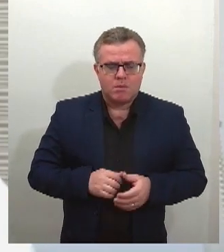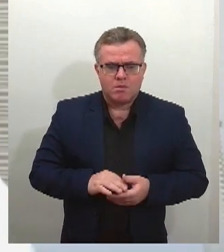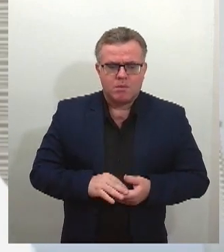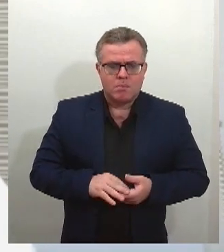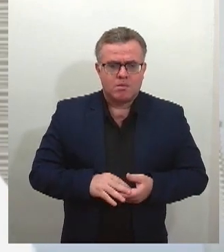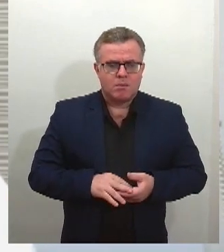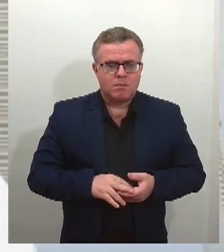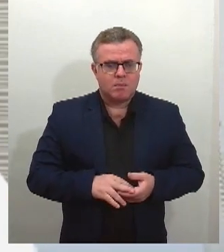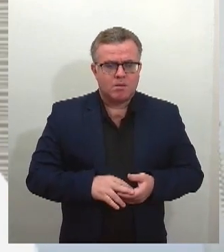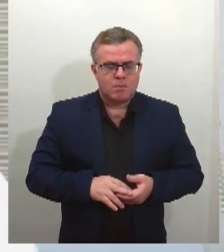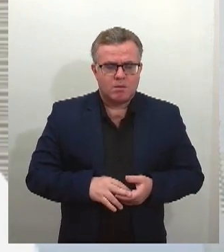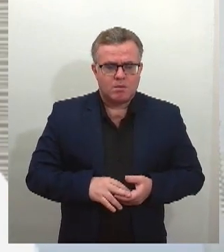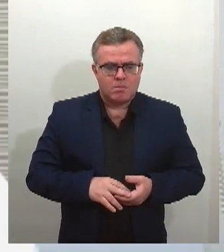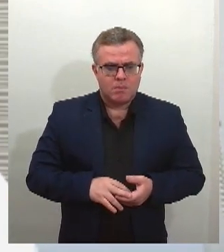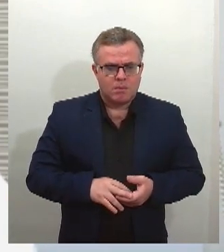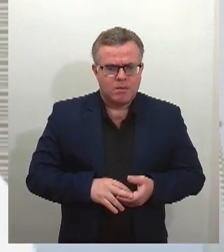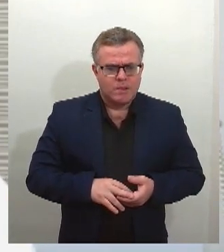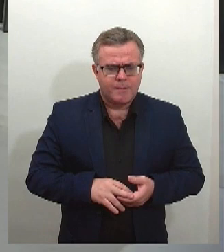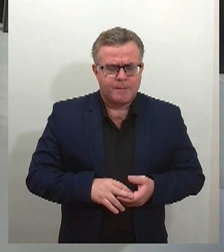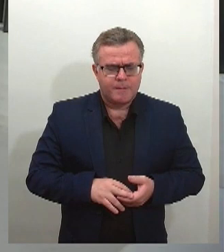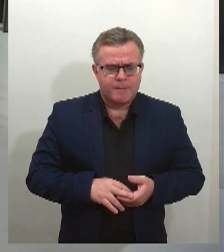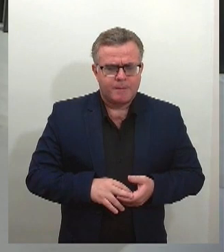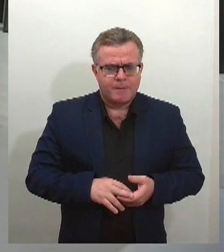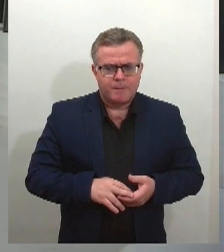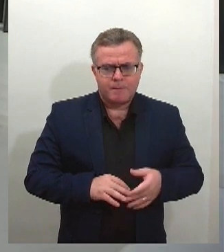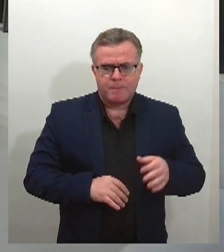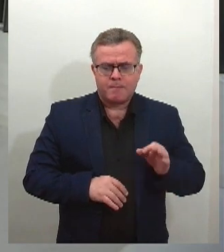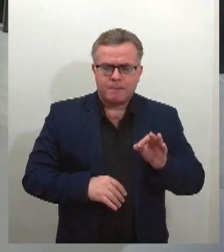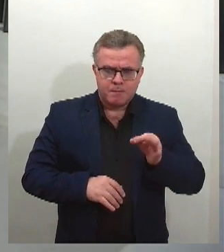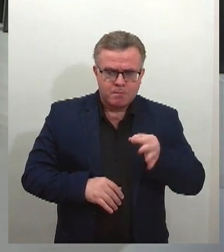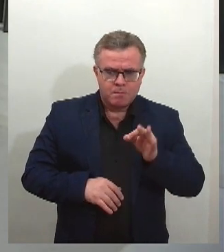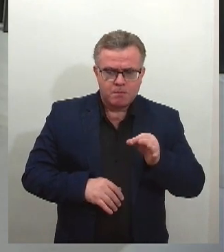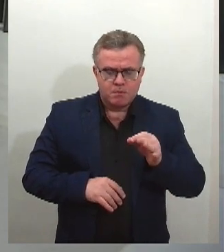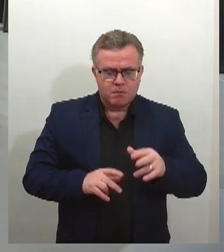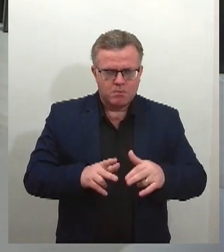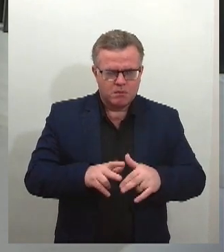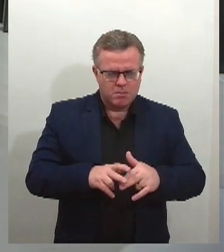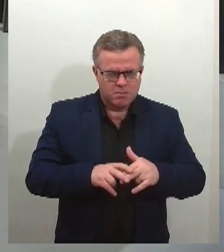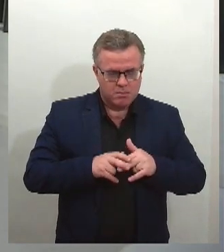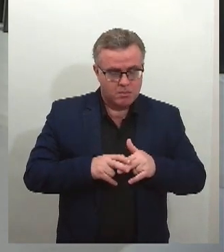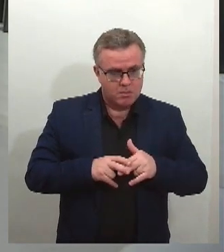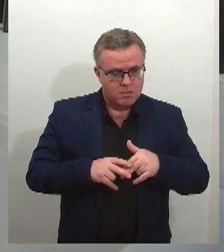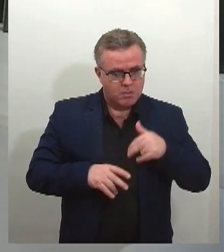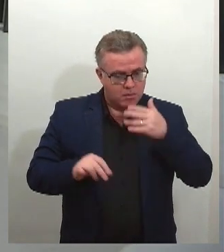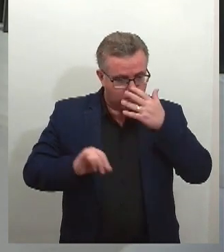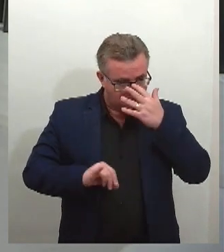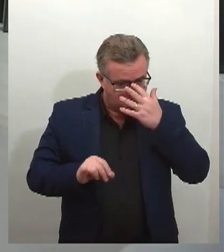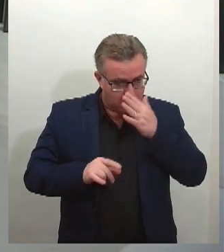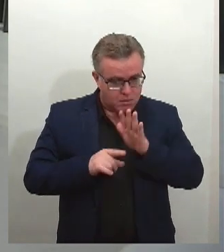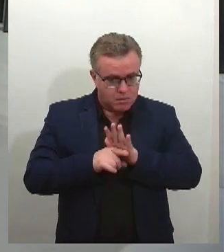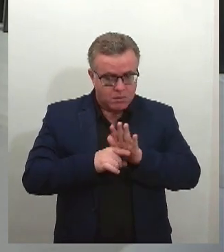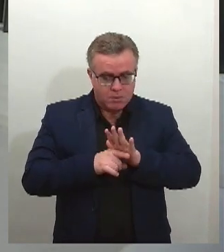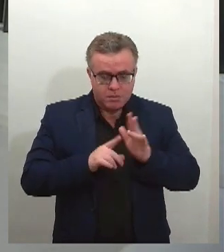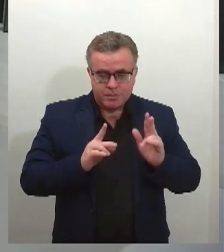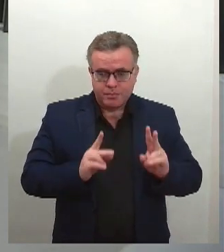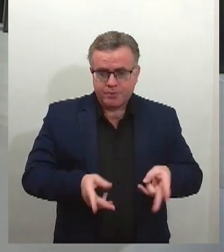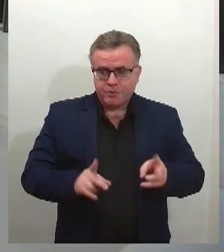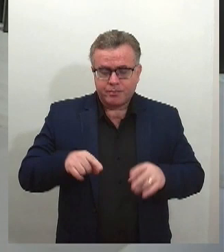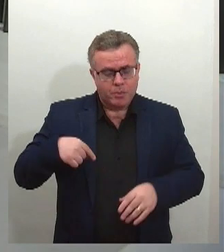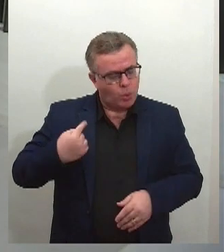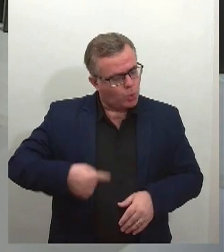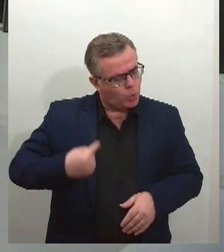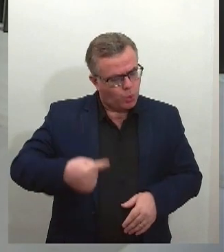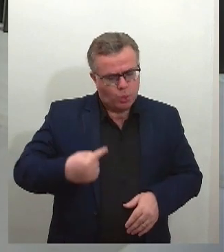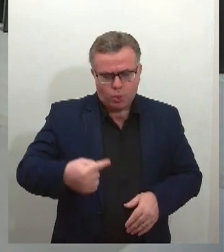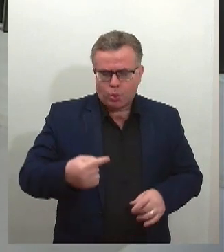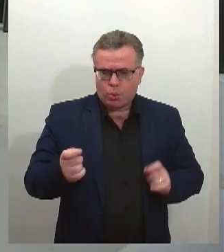demorado. Nossa, por isso é tão importante essa questão do check-up, né? De você regularmente fazer o